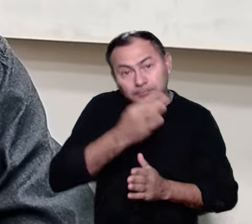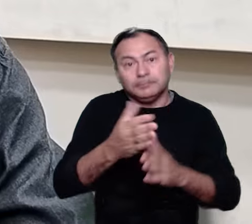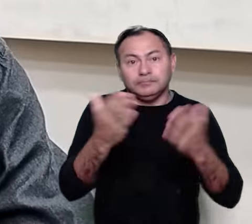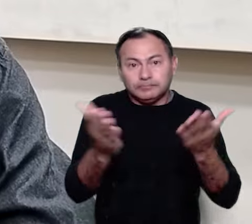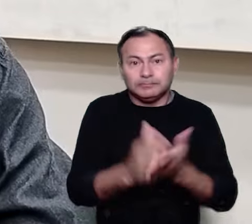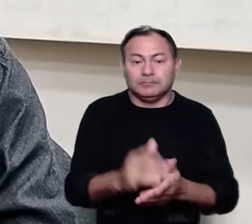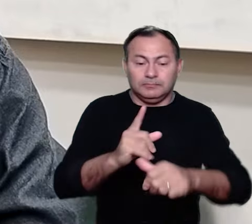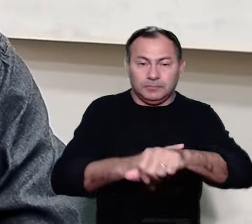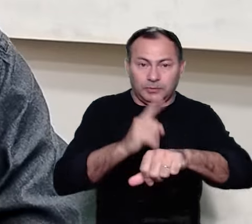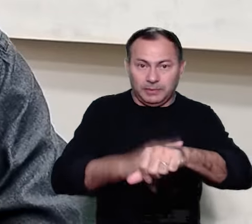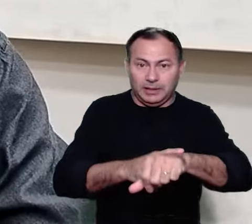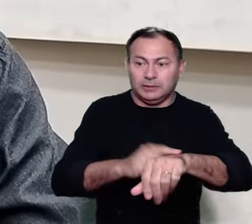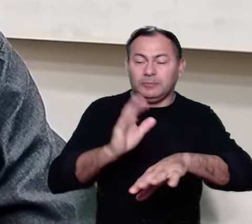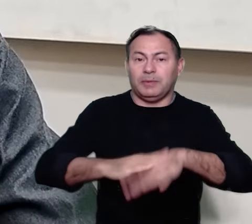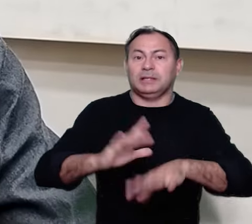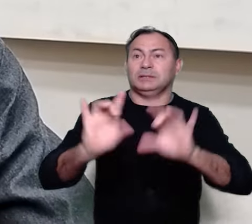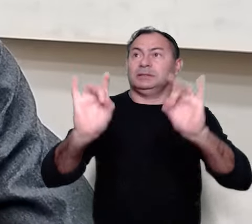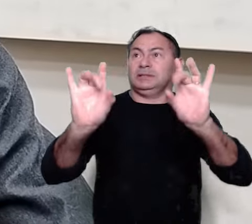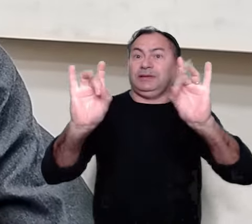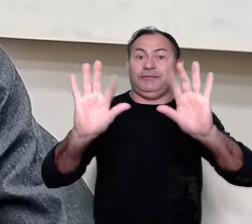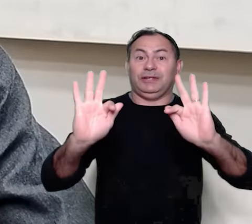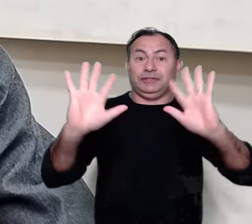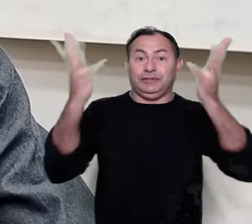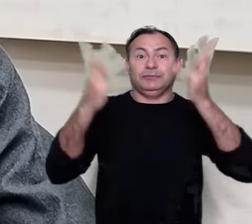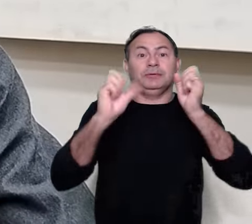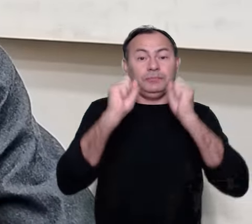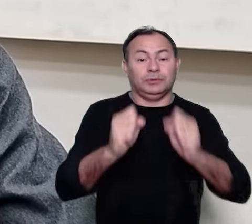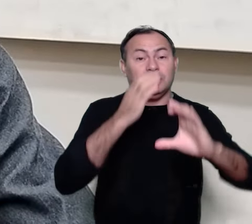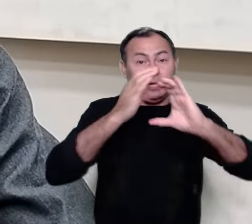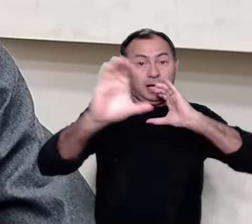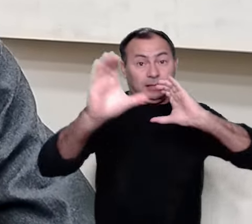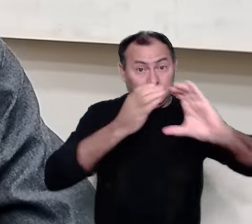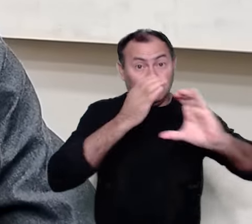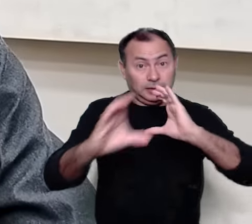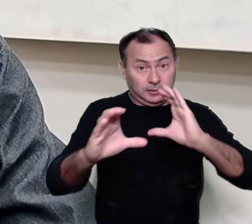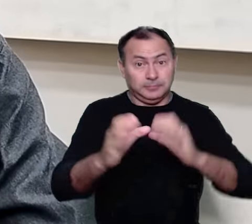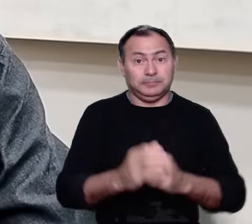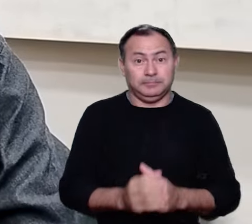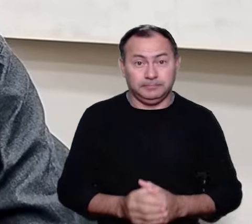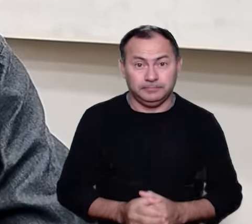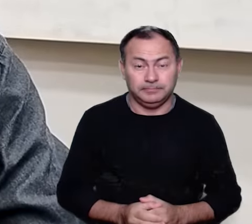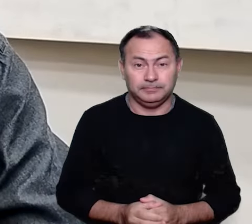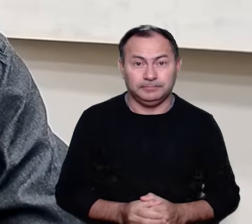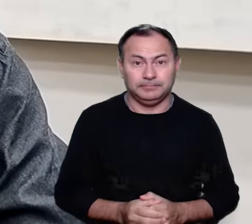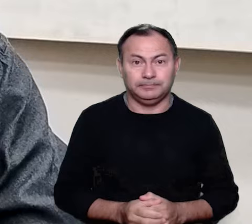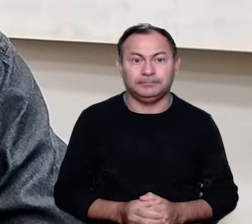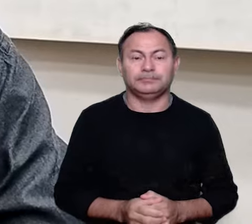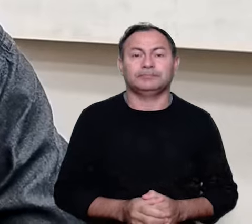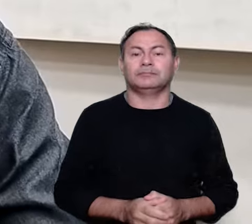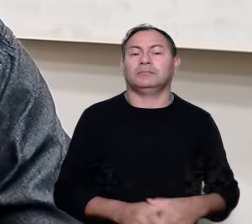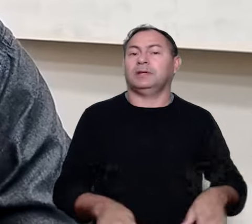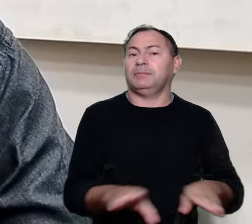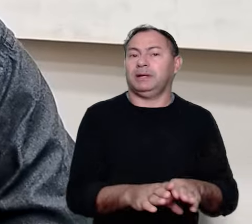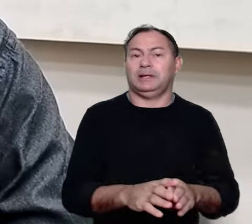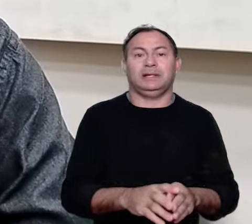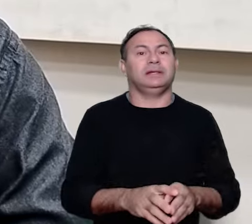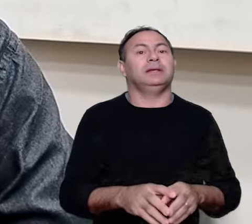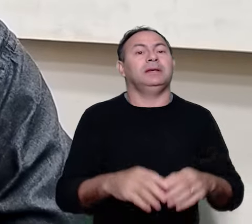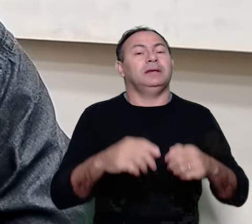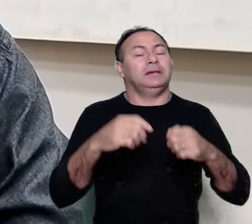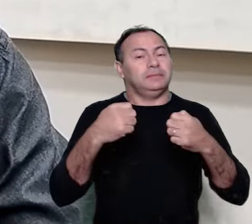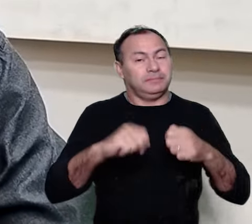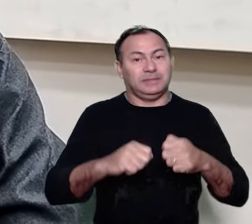que pelo menos em ocasiões mais solenes poderia ser cantada. E não